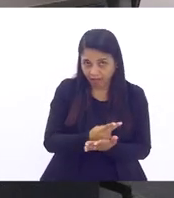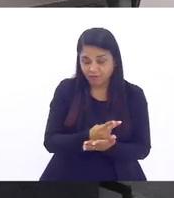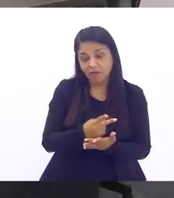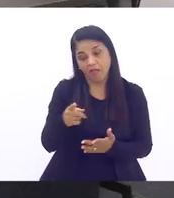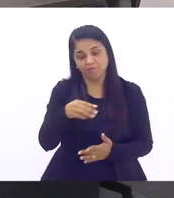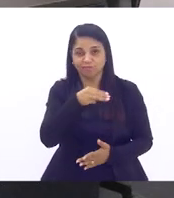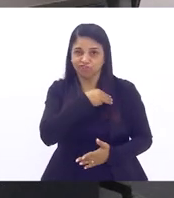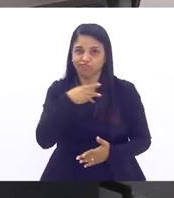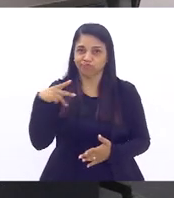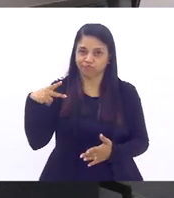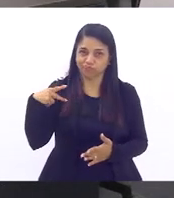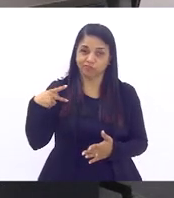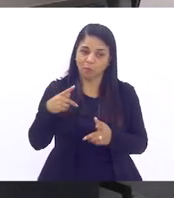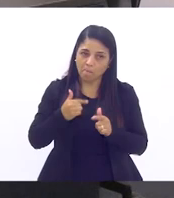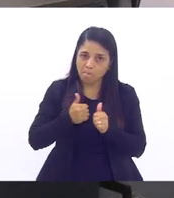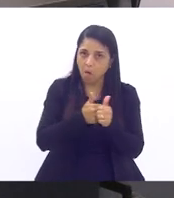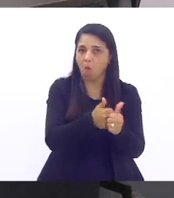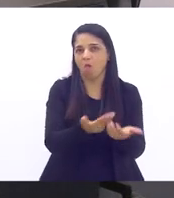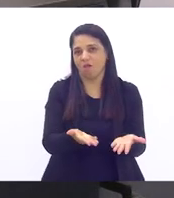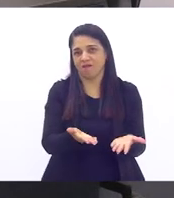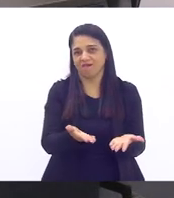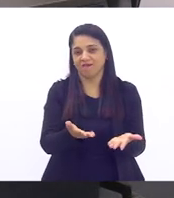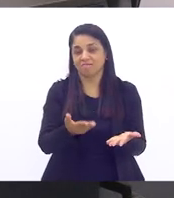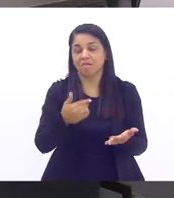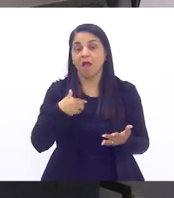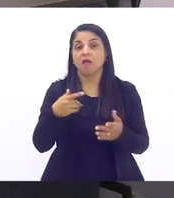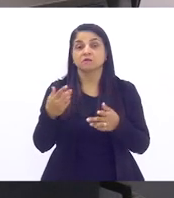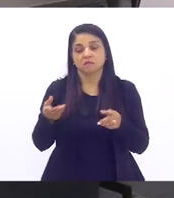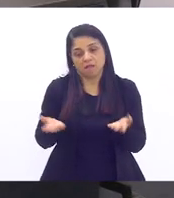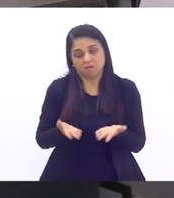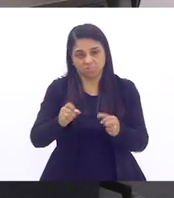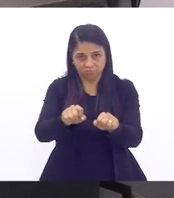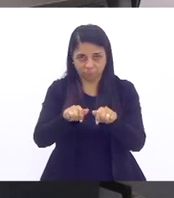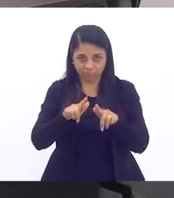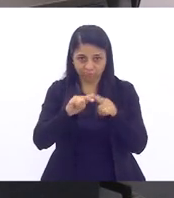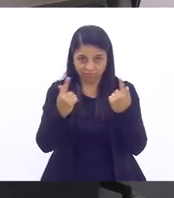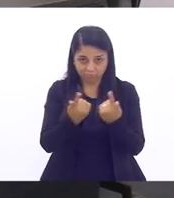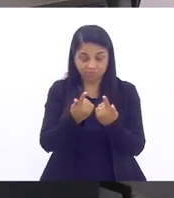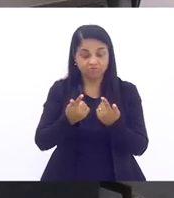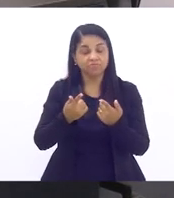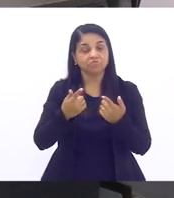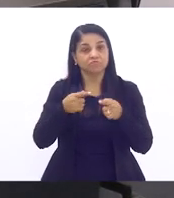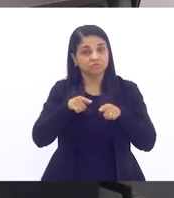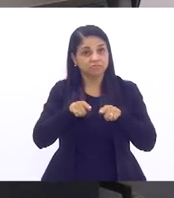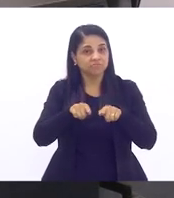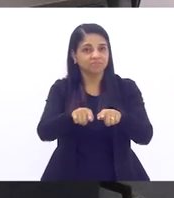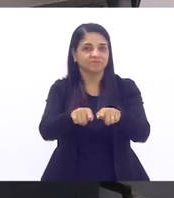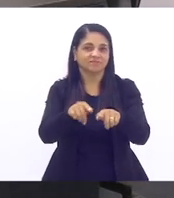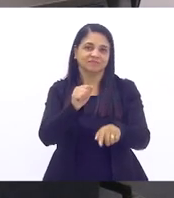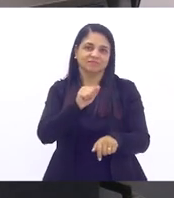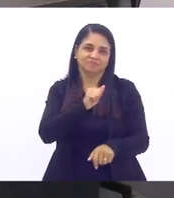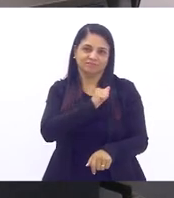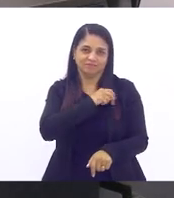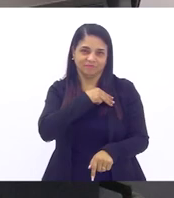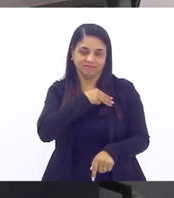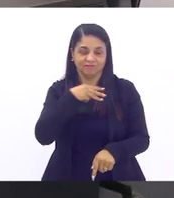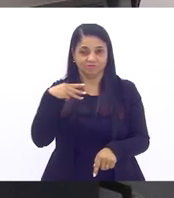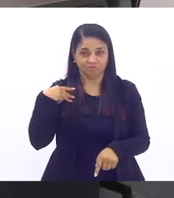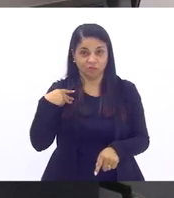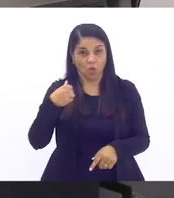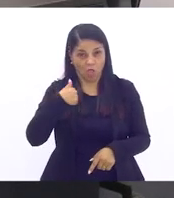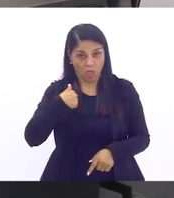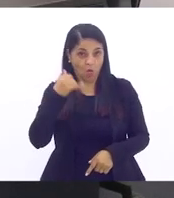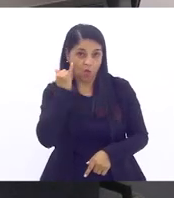do Ministério Público Mas a gente sempre tem um ministério público como grande parceiro e é muito bom ter a presença do Ministério Público foi o relator